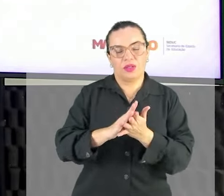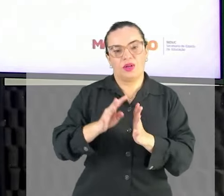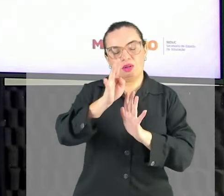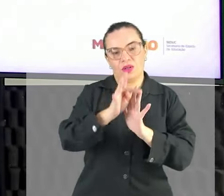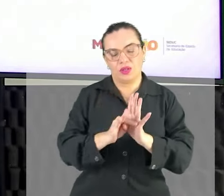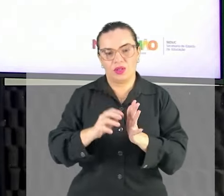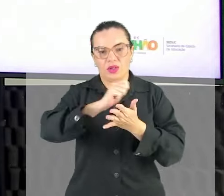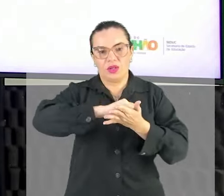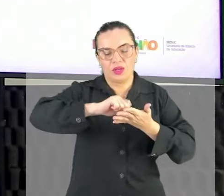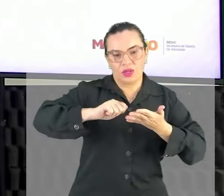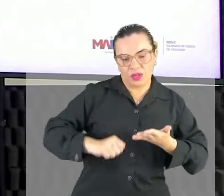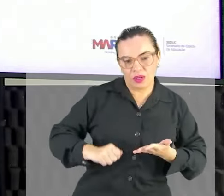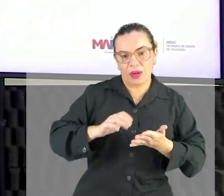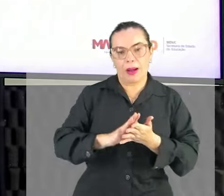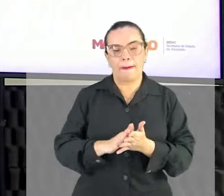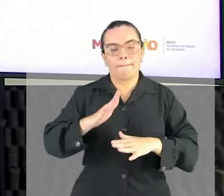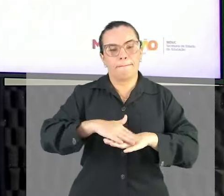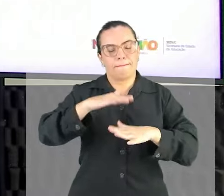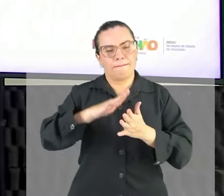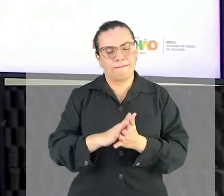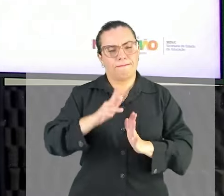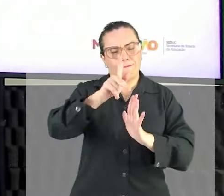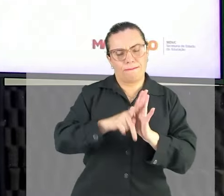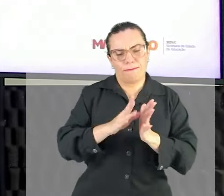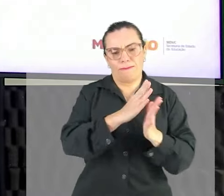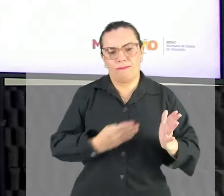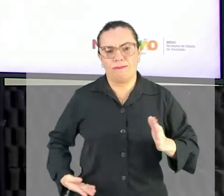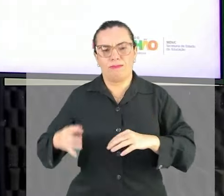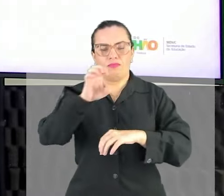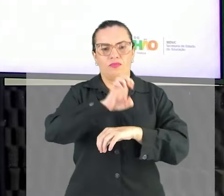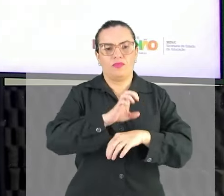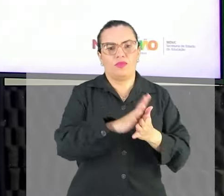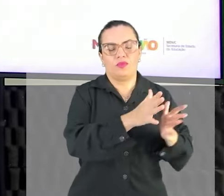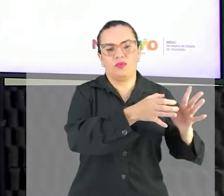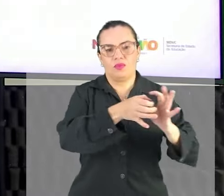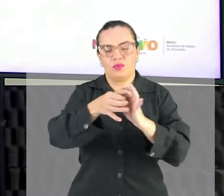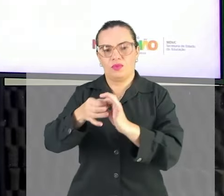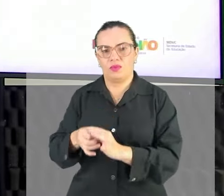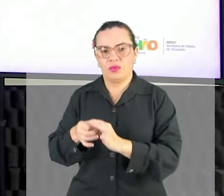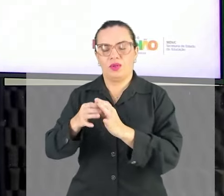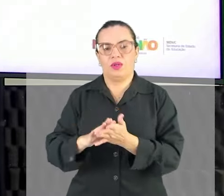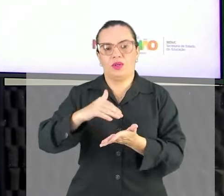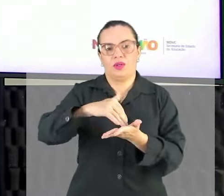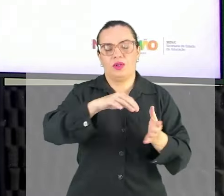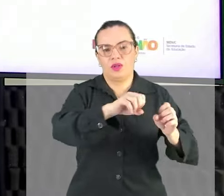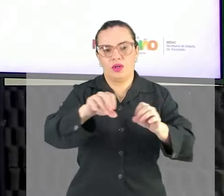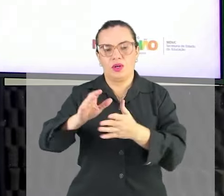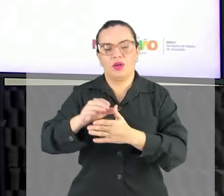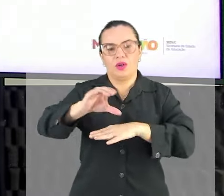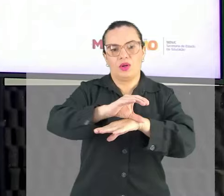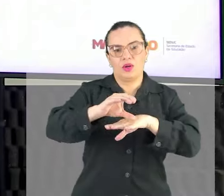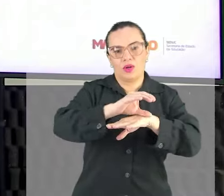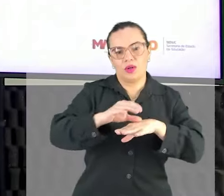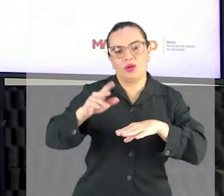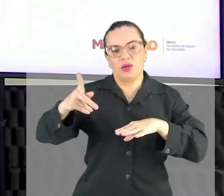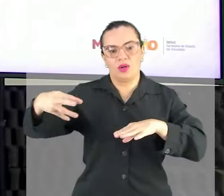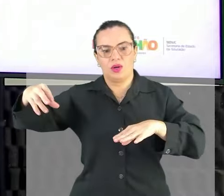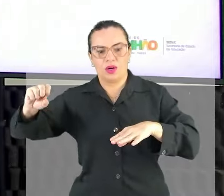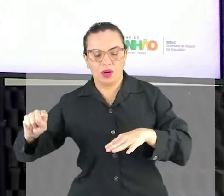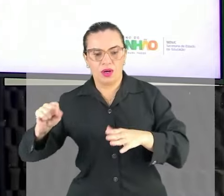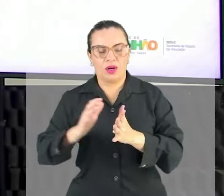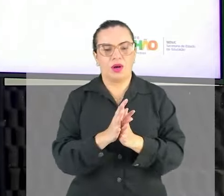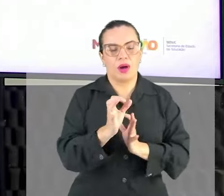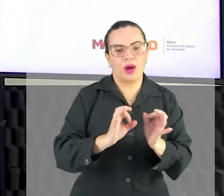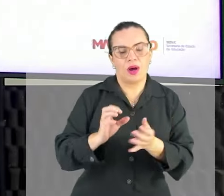Estado do Maranhão, através da Secretaria Estadual de Educação, neste cursinho preparatório para o PAS, o EMA e